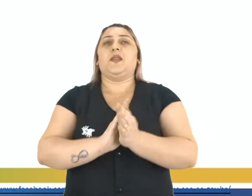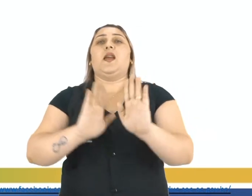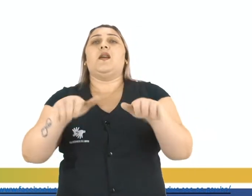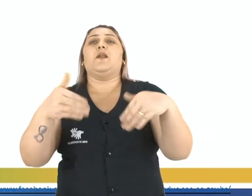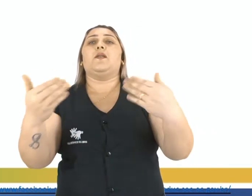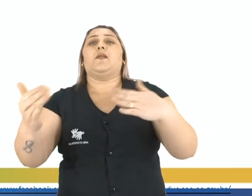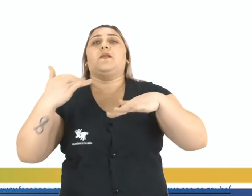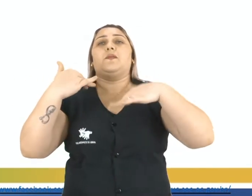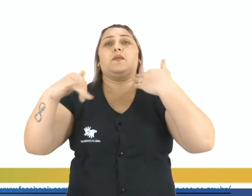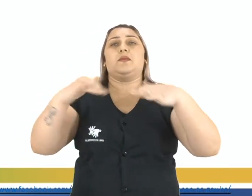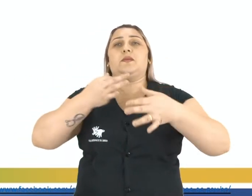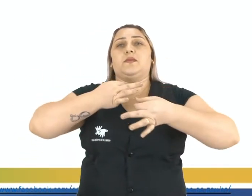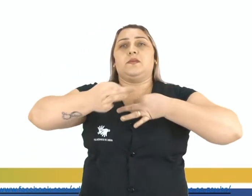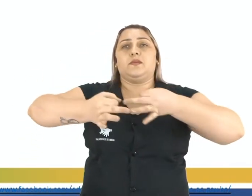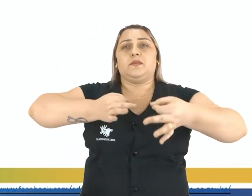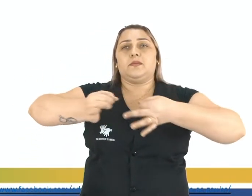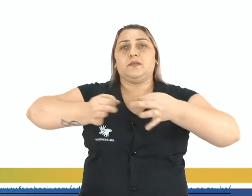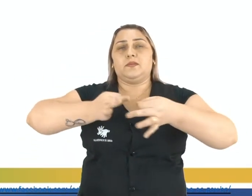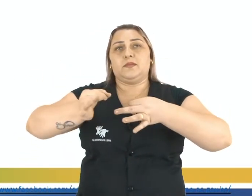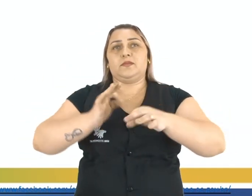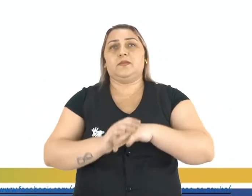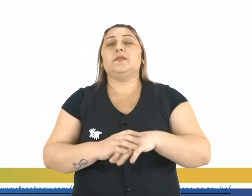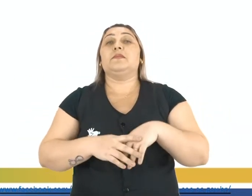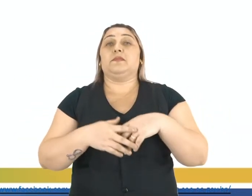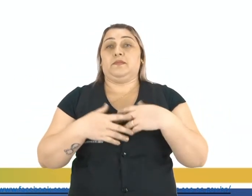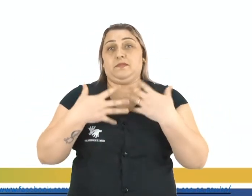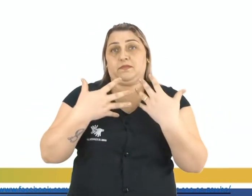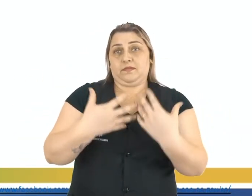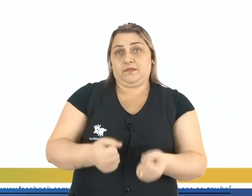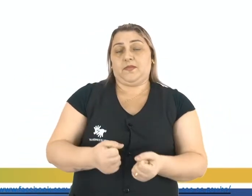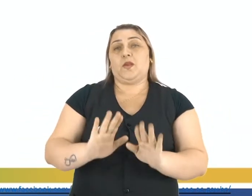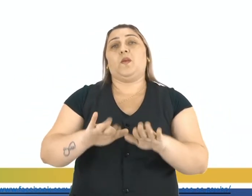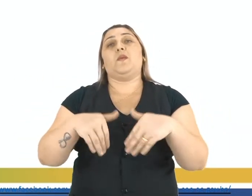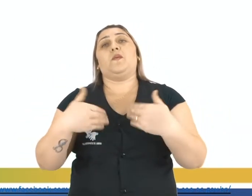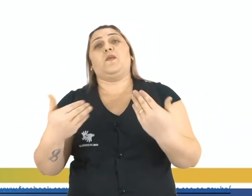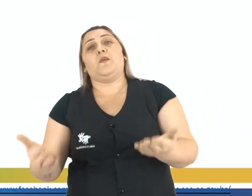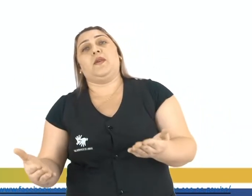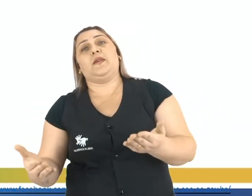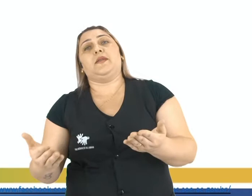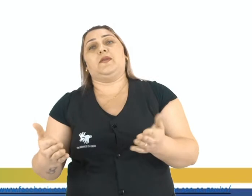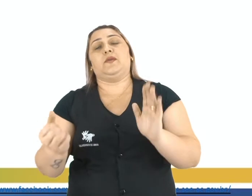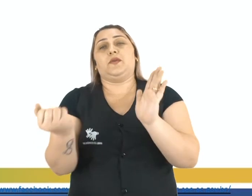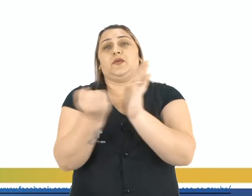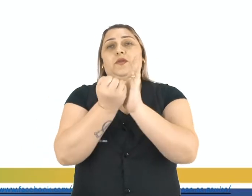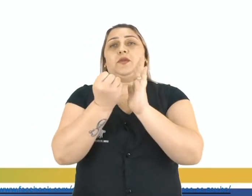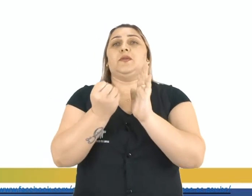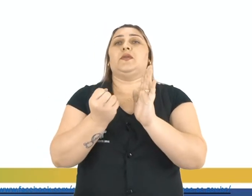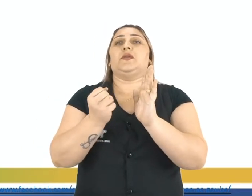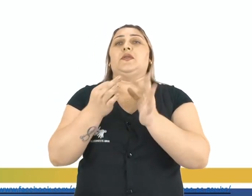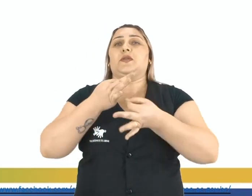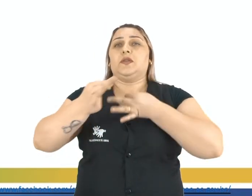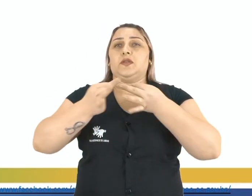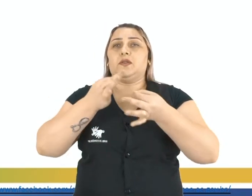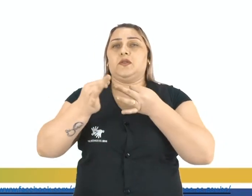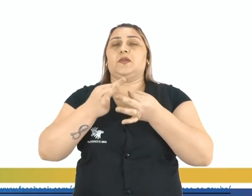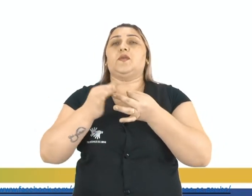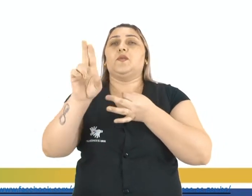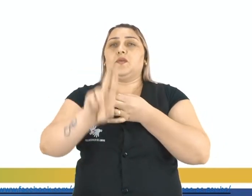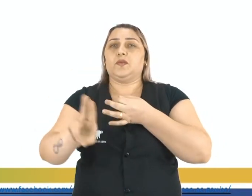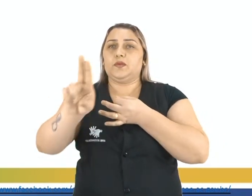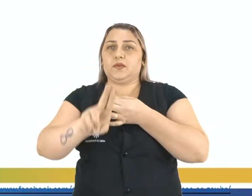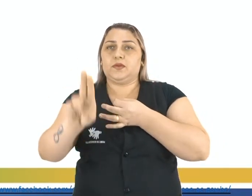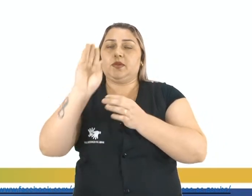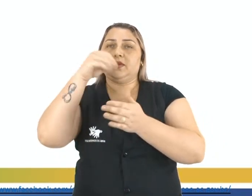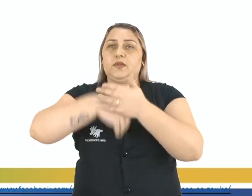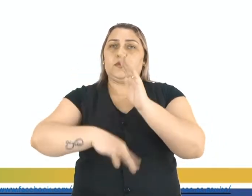qual o movimento argumentativo adotado e quais os tipos de argumentos que foram